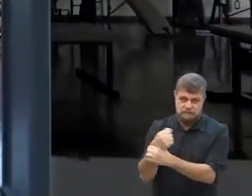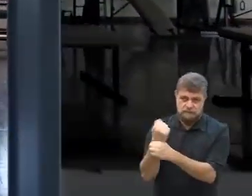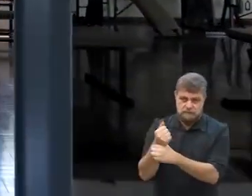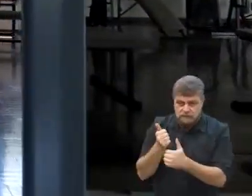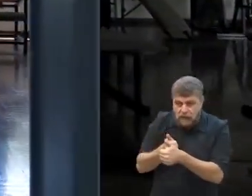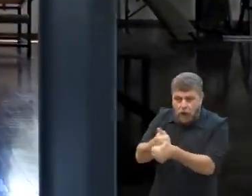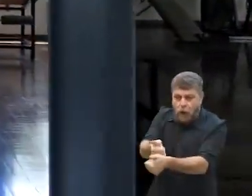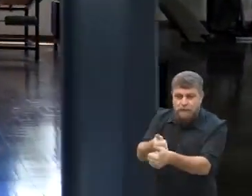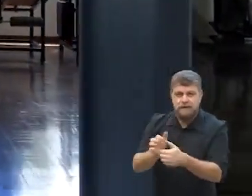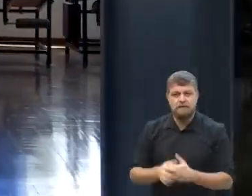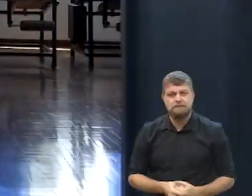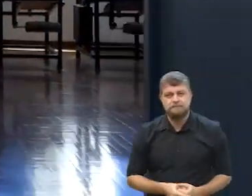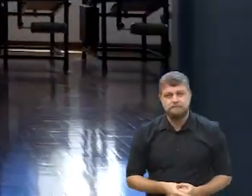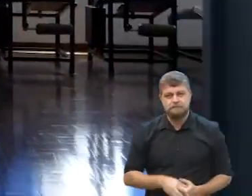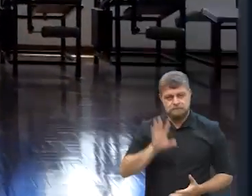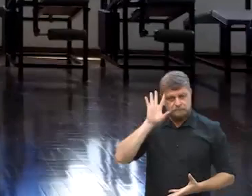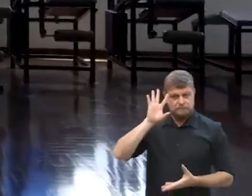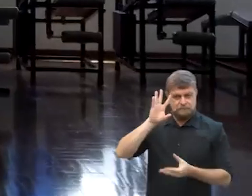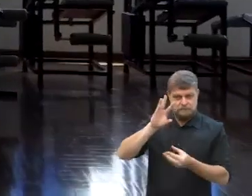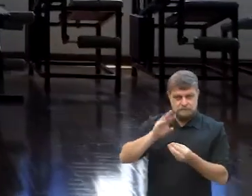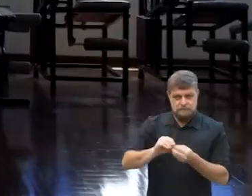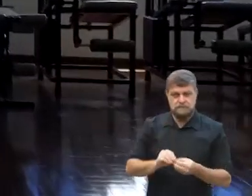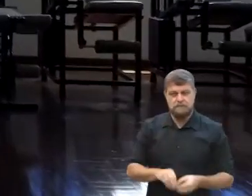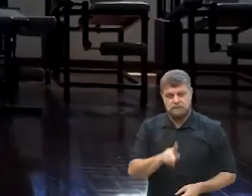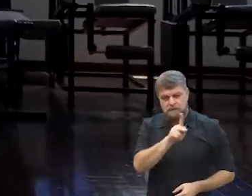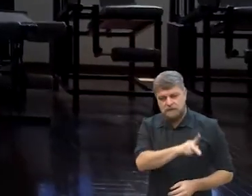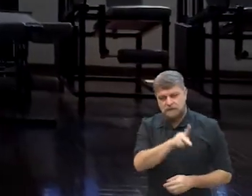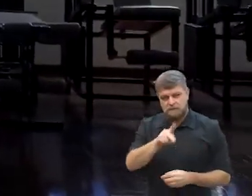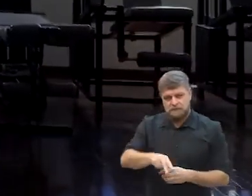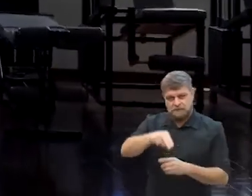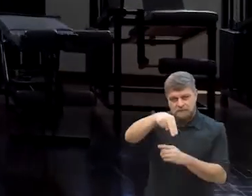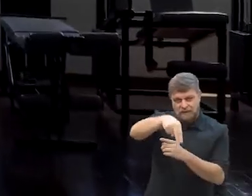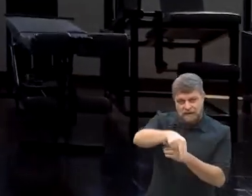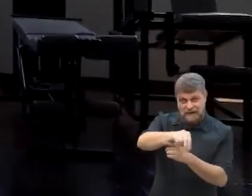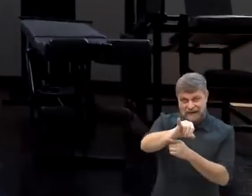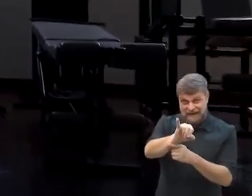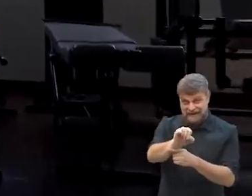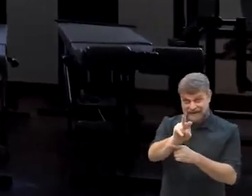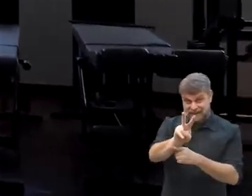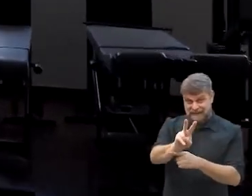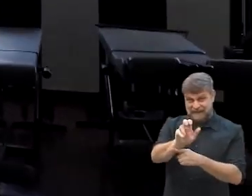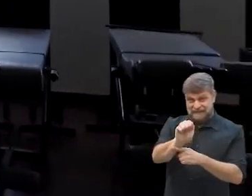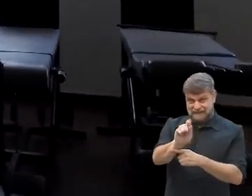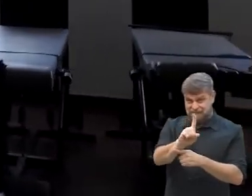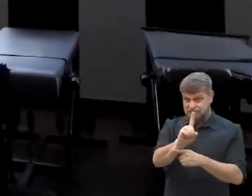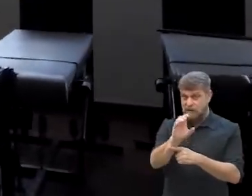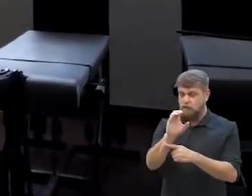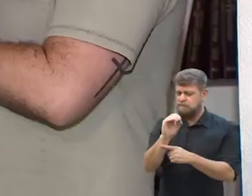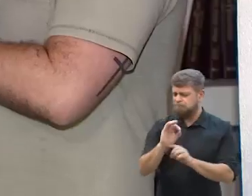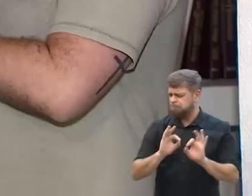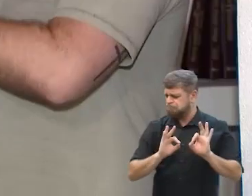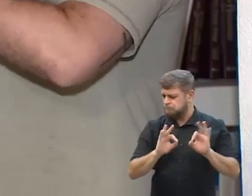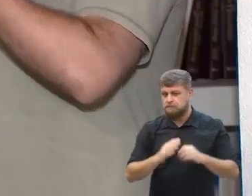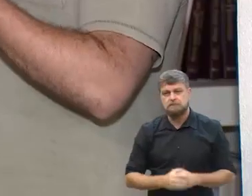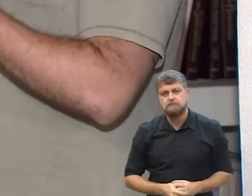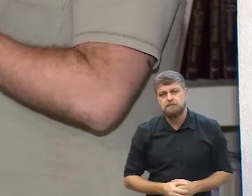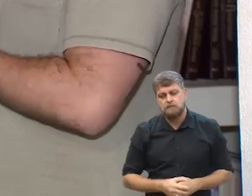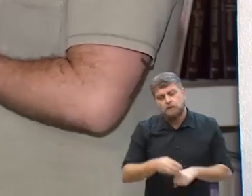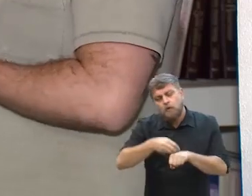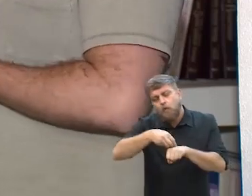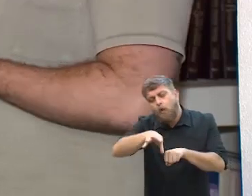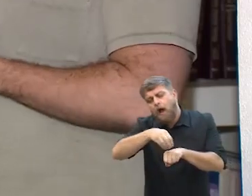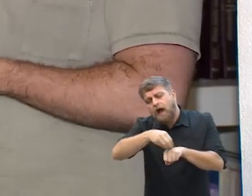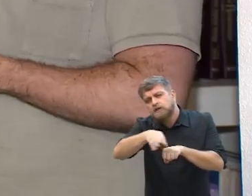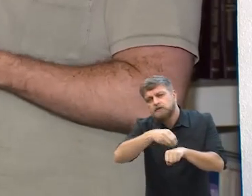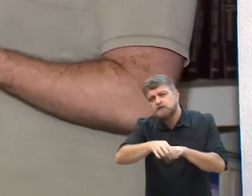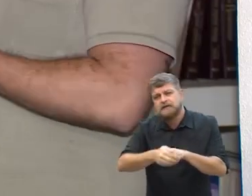gente finalizar, o professor Nivaldo Baldo, que está conosco aqui no quadro Se Liga na Profissão, o senhor tem alguma dica para o